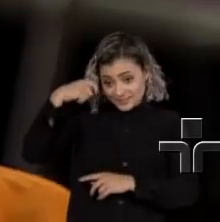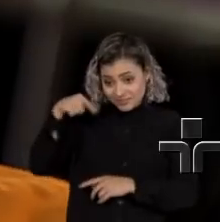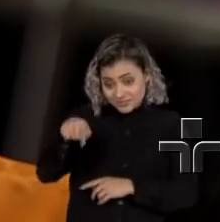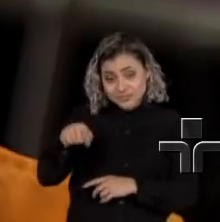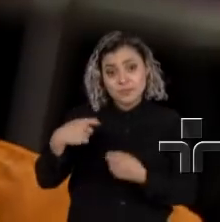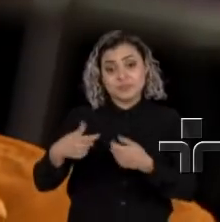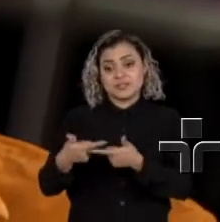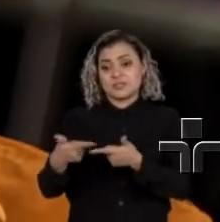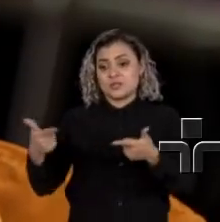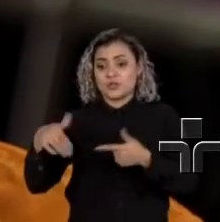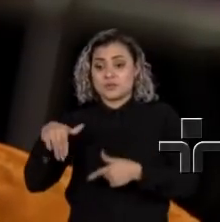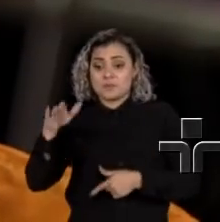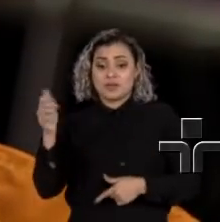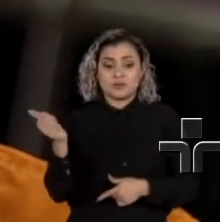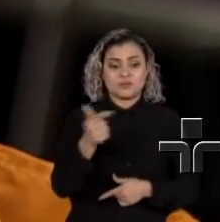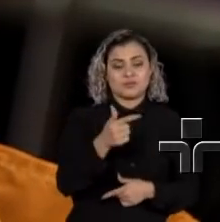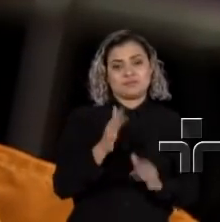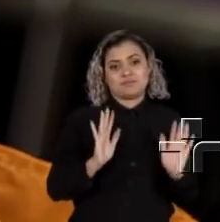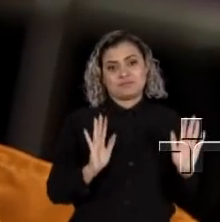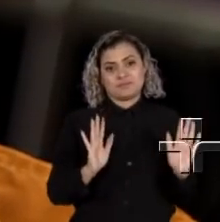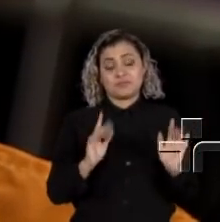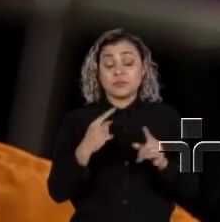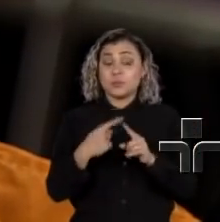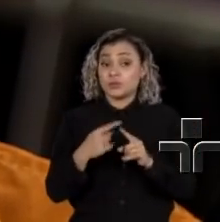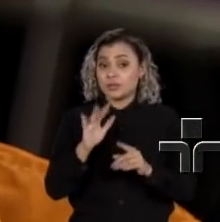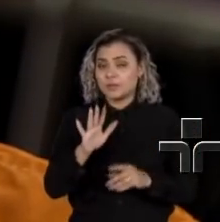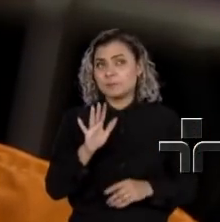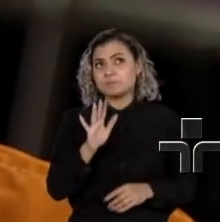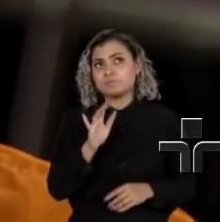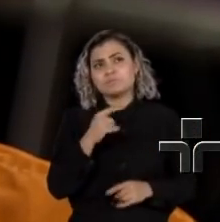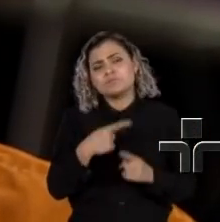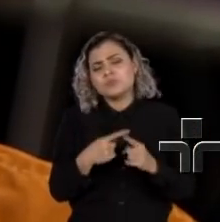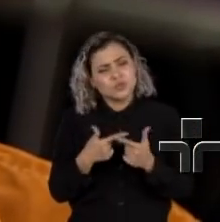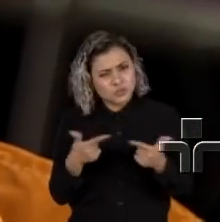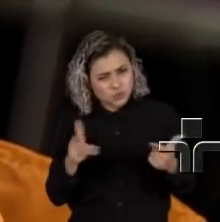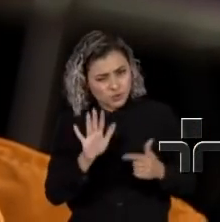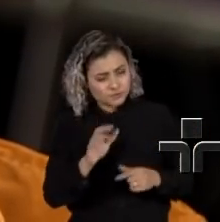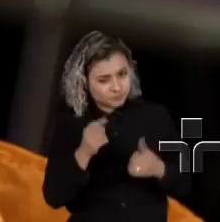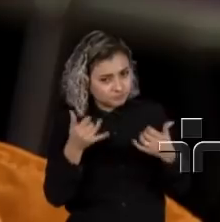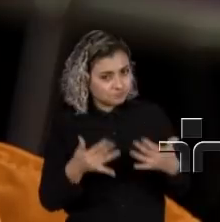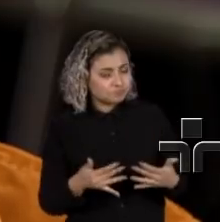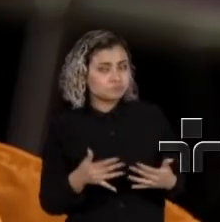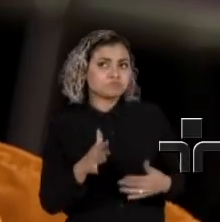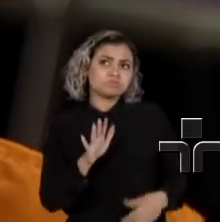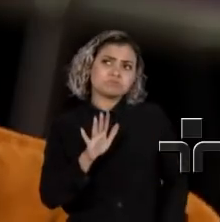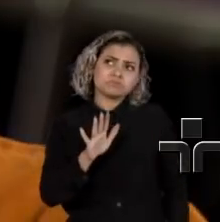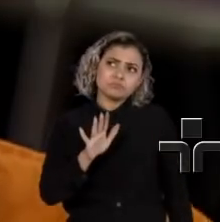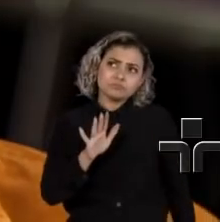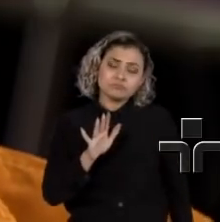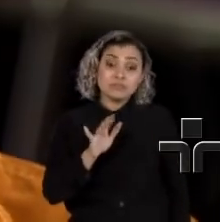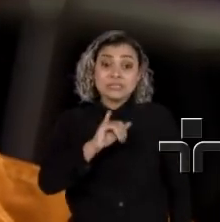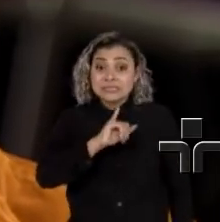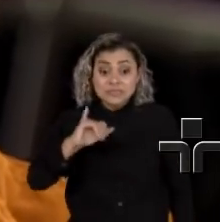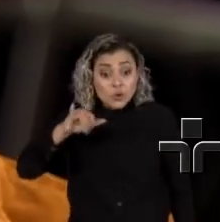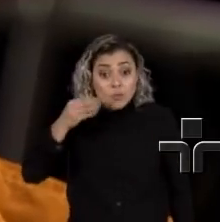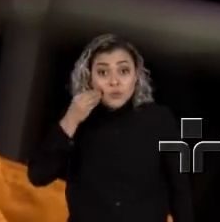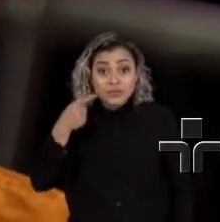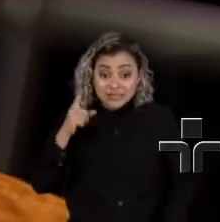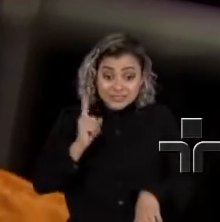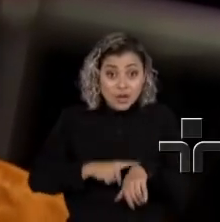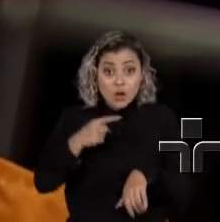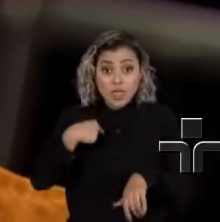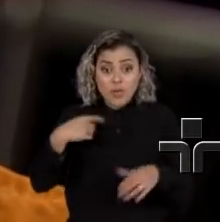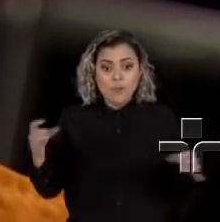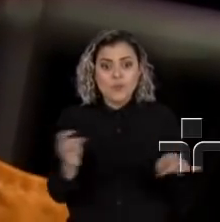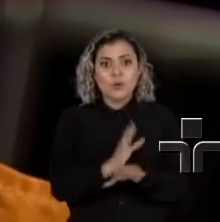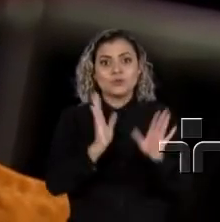sorte do que... Por que eu digo a sorte? Porque apareceu uma oportunidade para mim naquele momento e eu